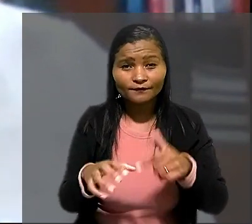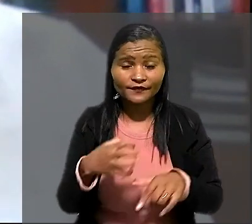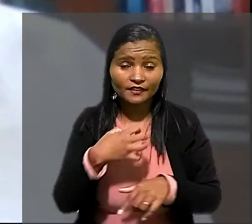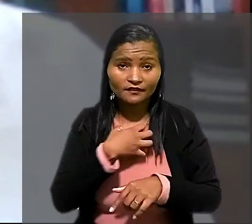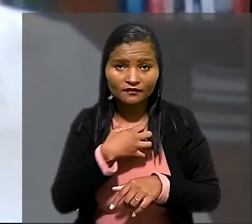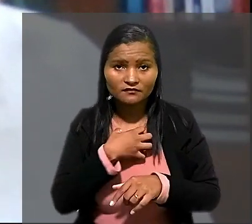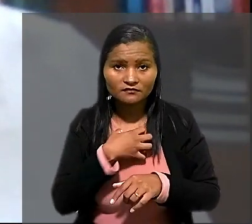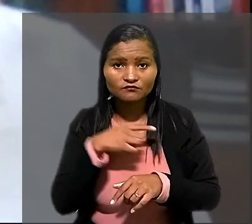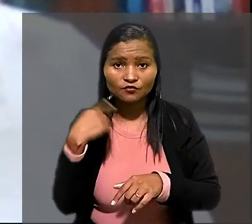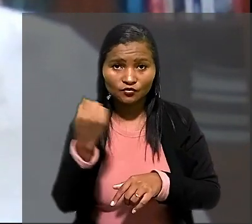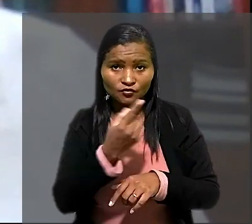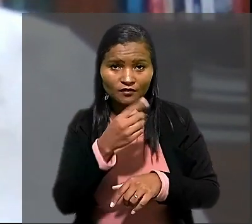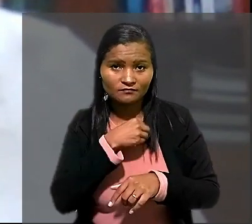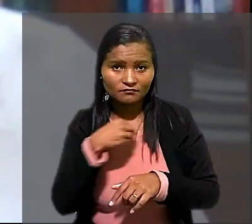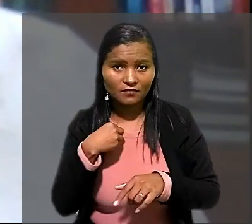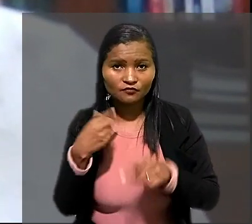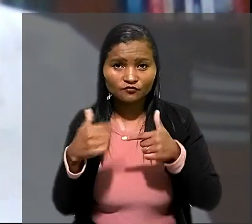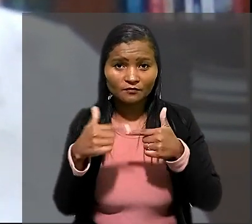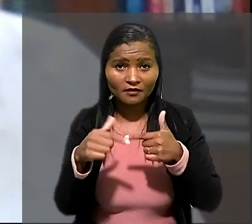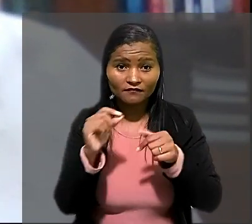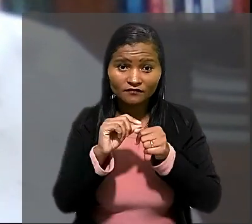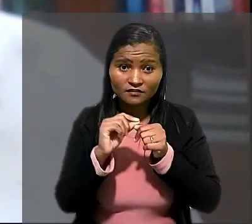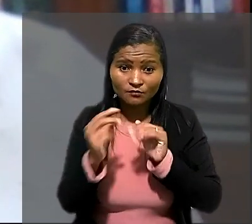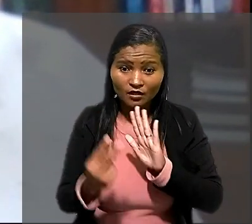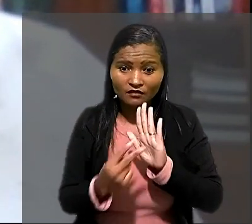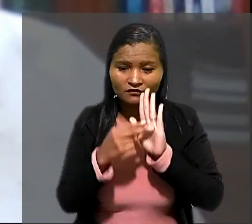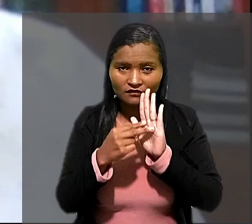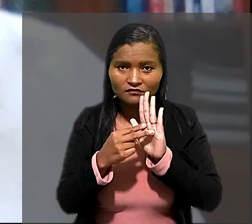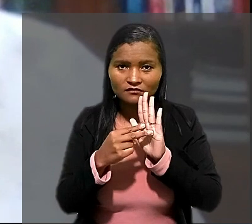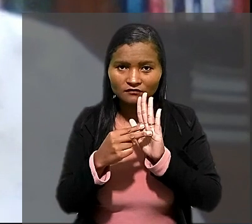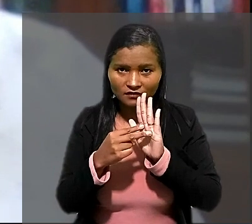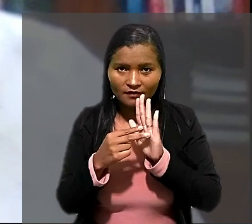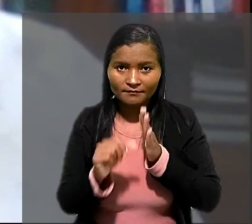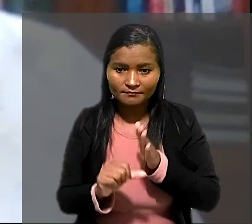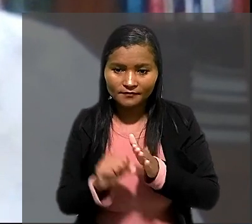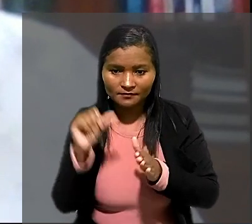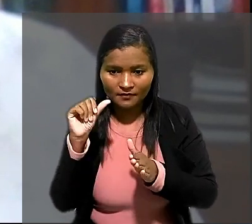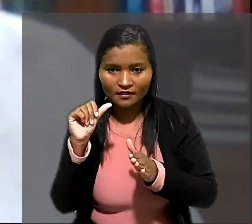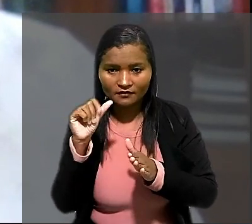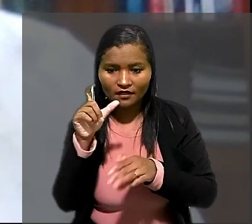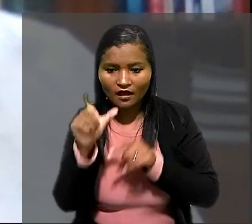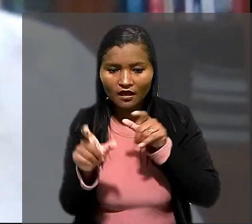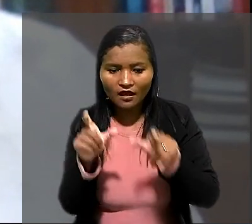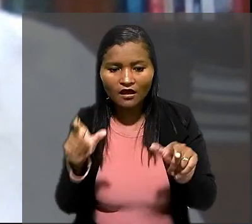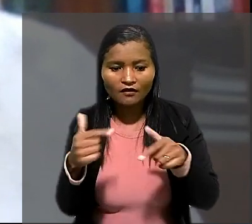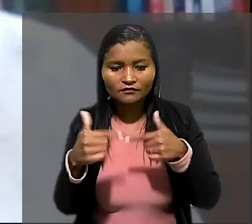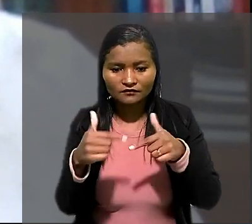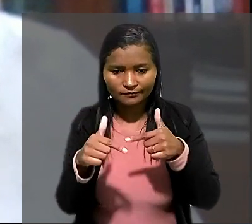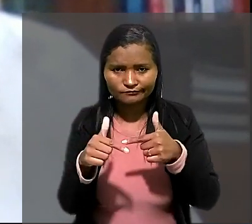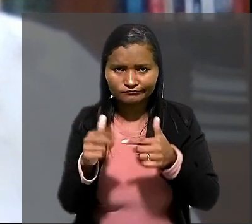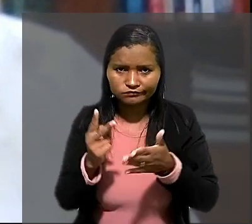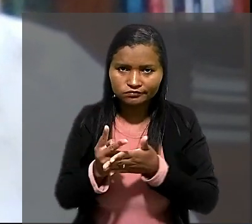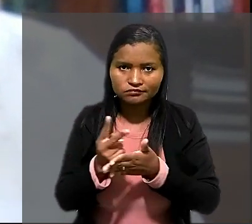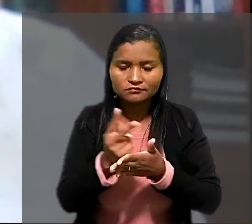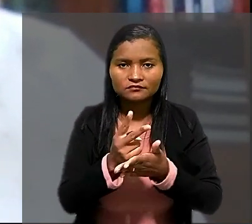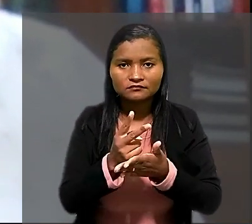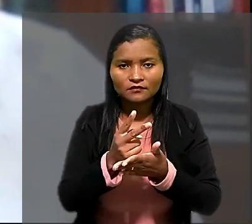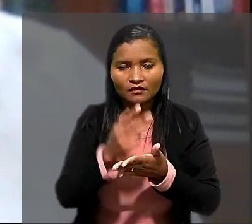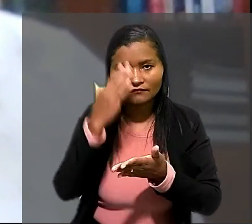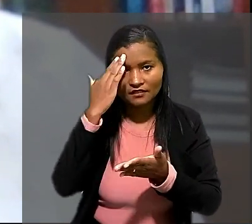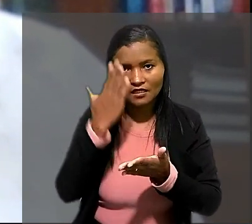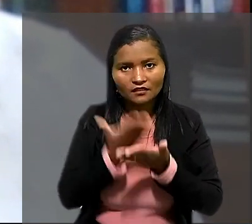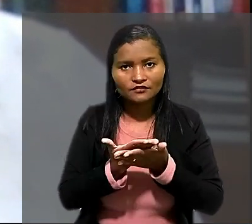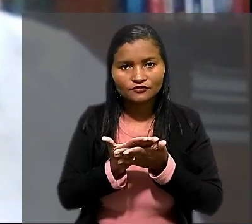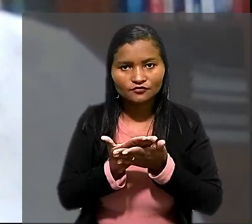E nesse sentido, nós, médicos do trabalho, fizemos uma atenção primária à saúde do trabalhador de uma forma muito efetiva. E